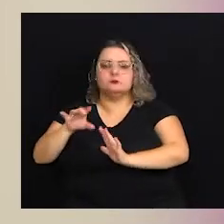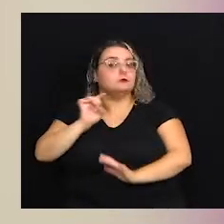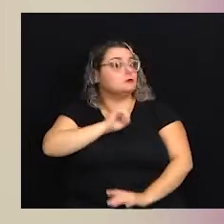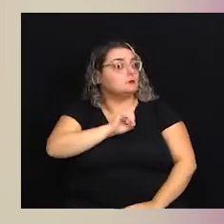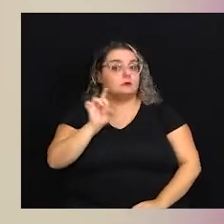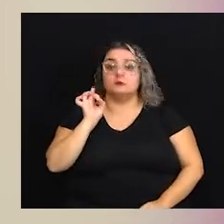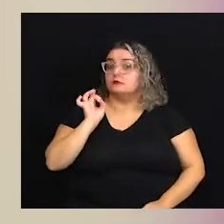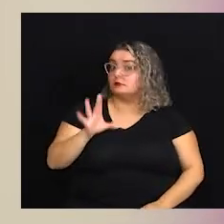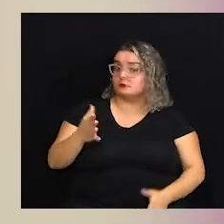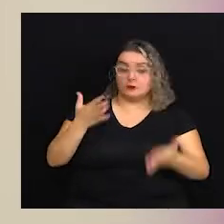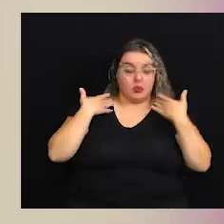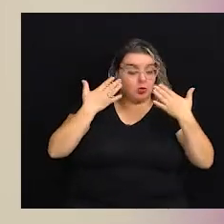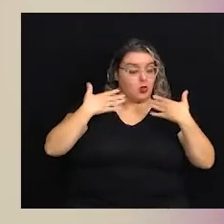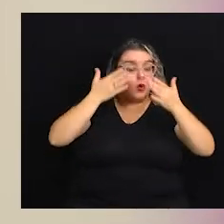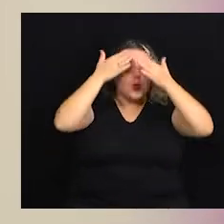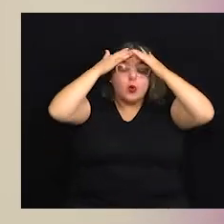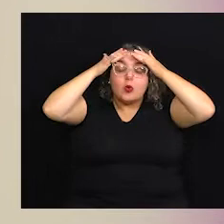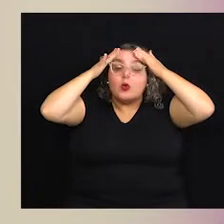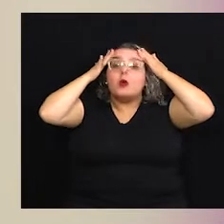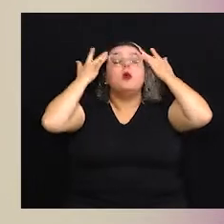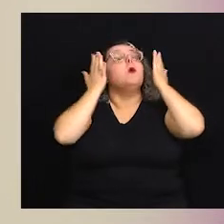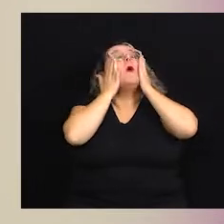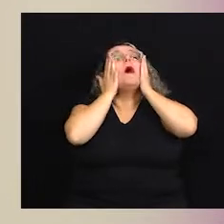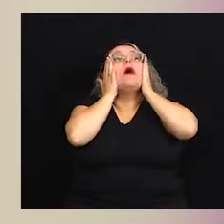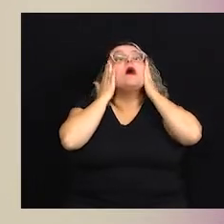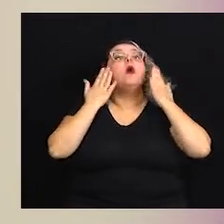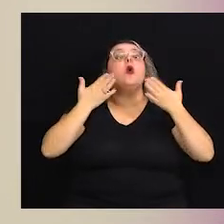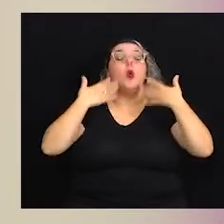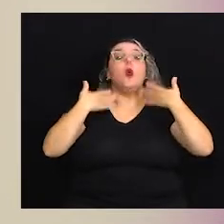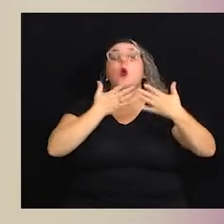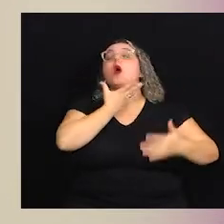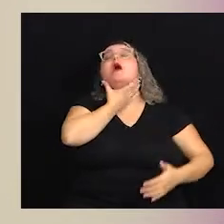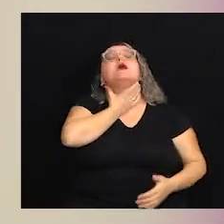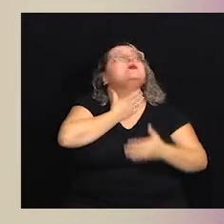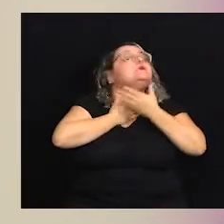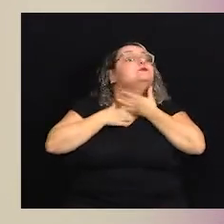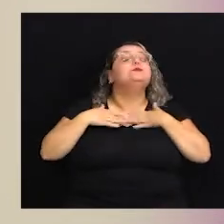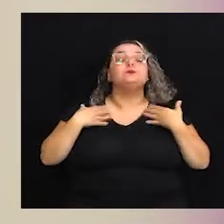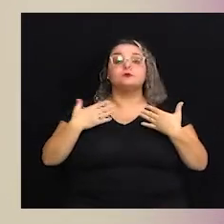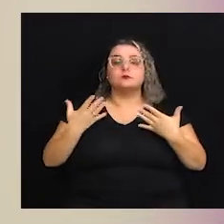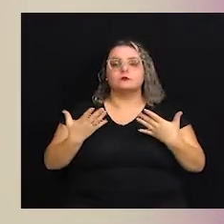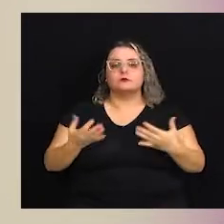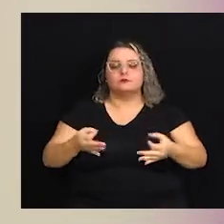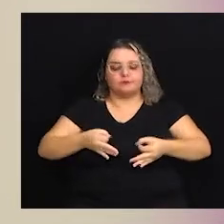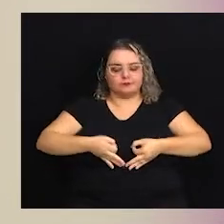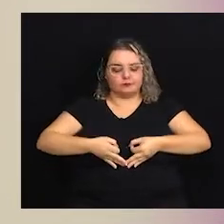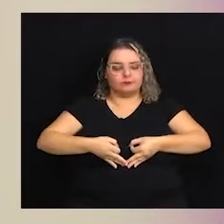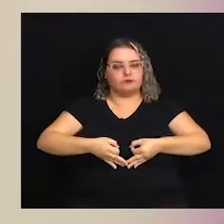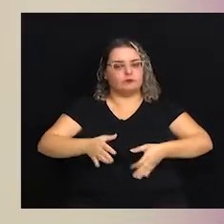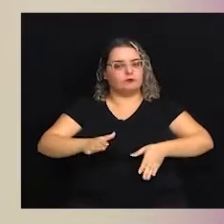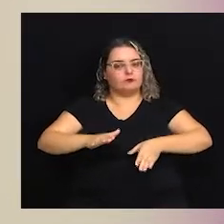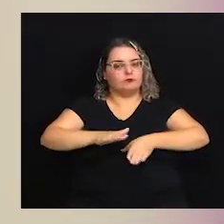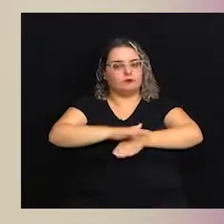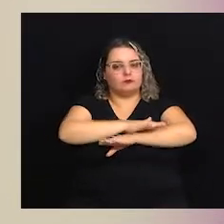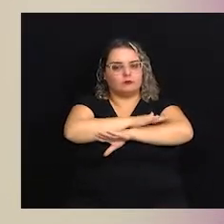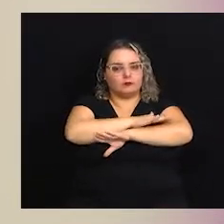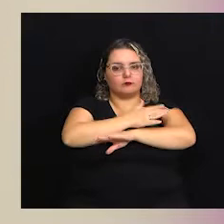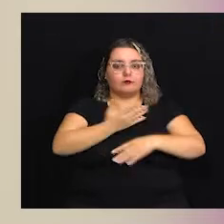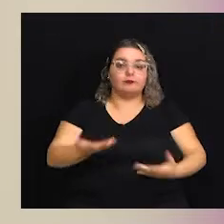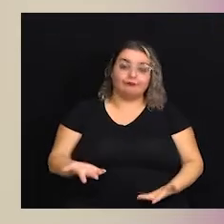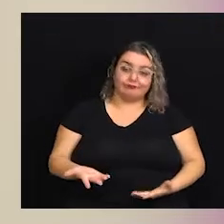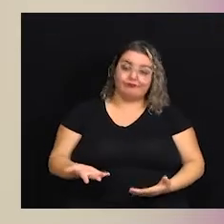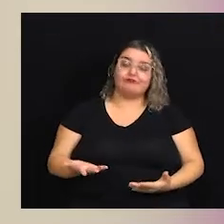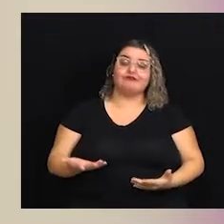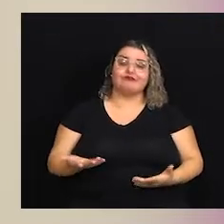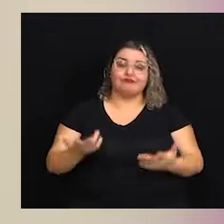desmistificar. E aí, quando a conta corrente acaba, os ovários falam, deu, a natureza, eu digo que ela dá uma judiada da